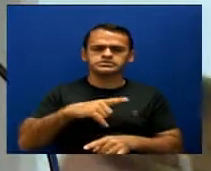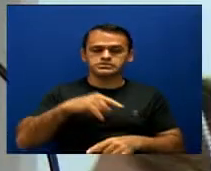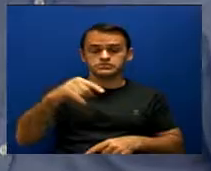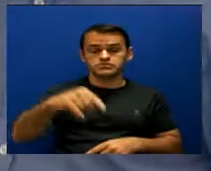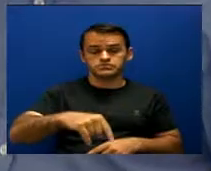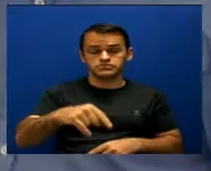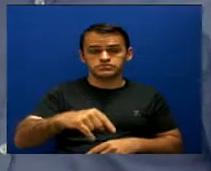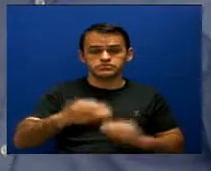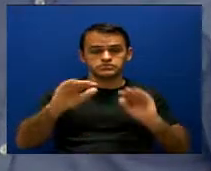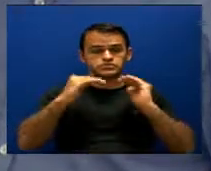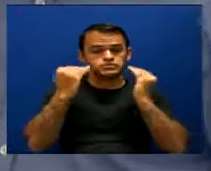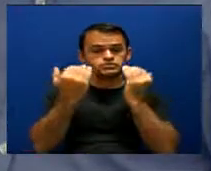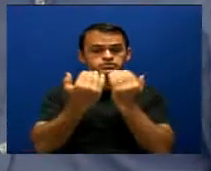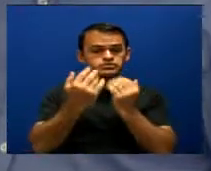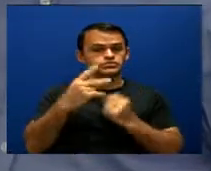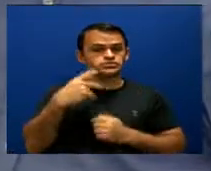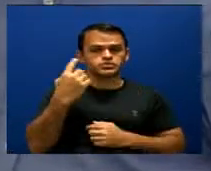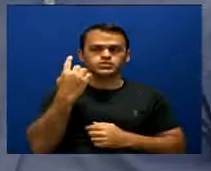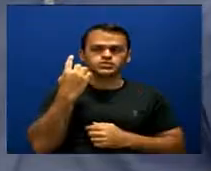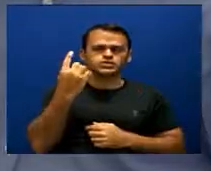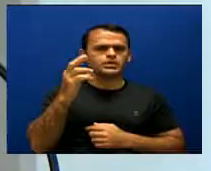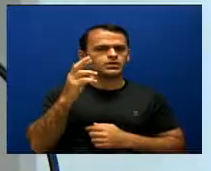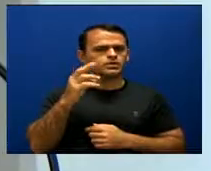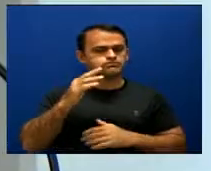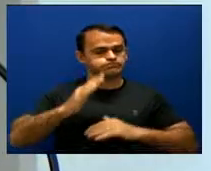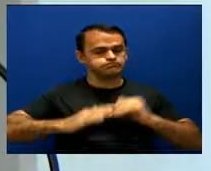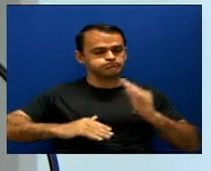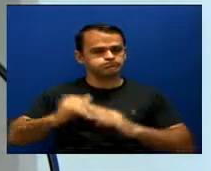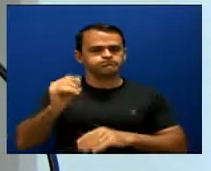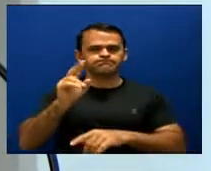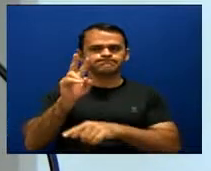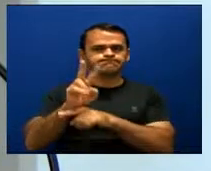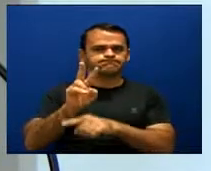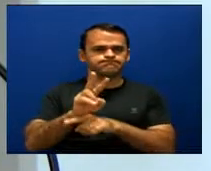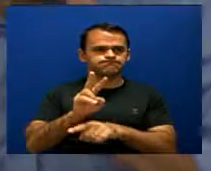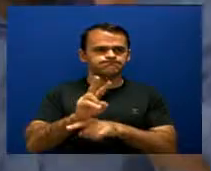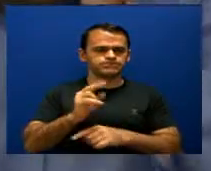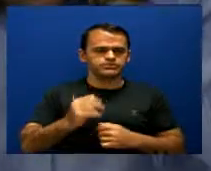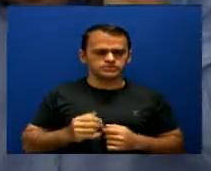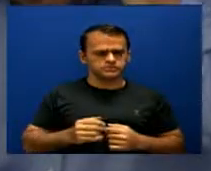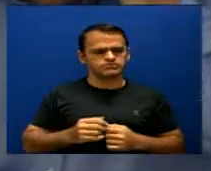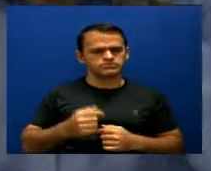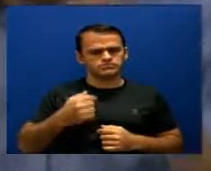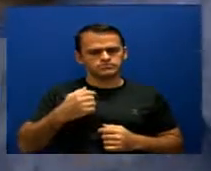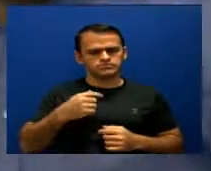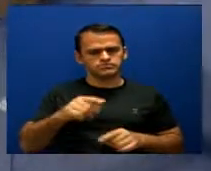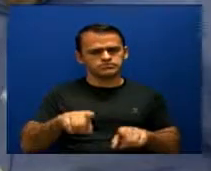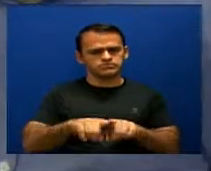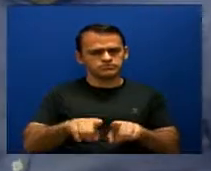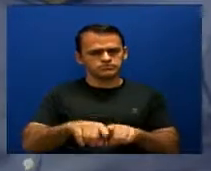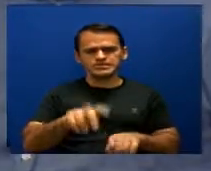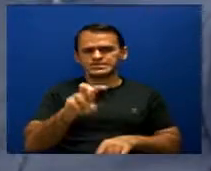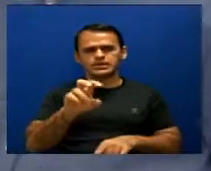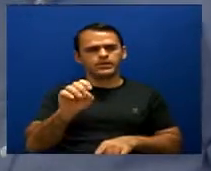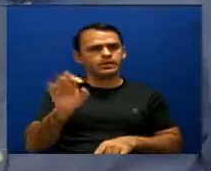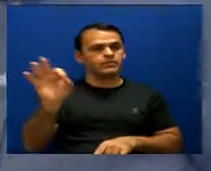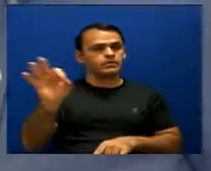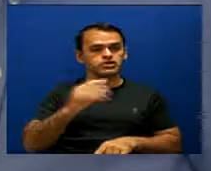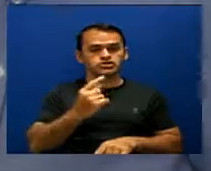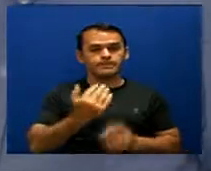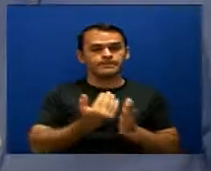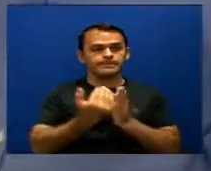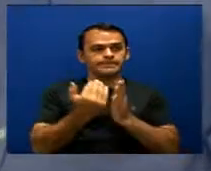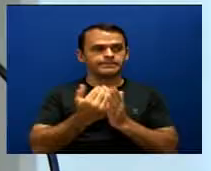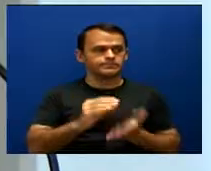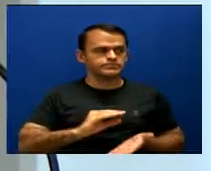especialista em auditorias. Obrigado, então, vamos a gente precisar. Vai estar à disposição, com certeza. E conte com a minha emenda positiva também, que a gente sabe da importância da Santa